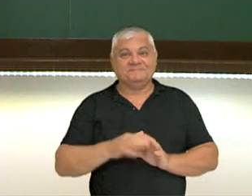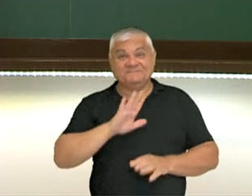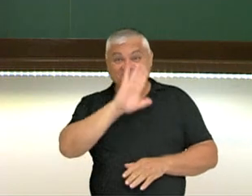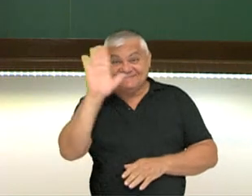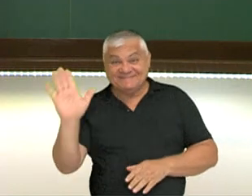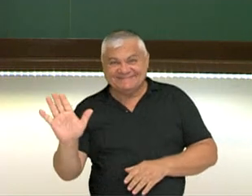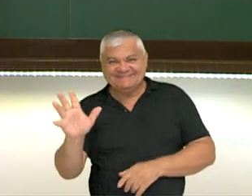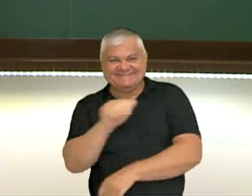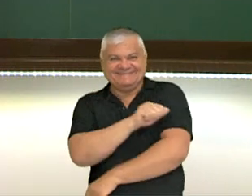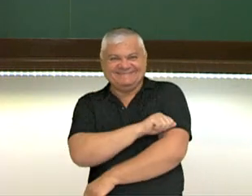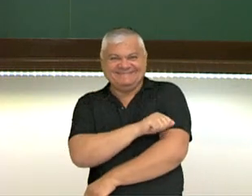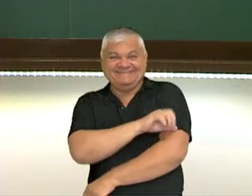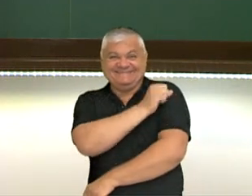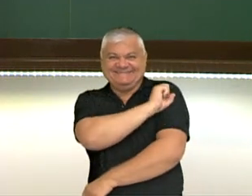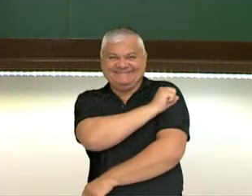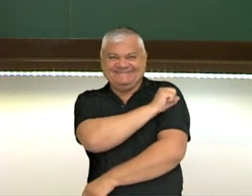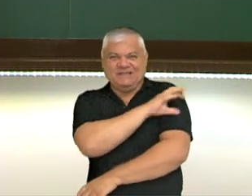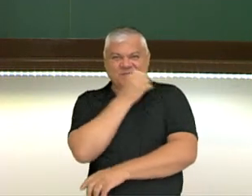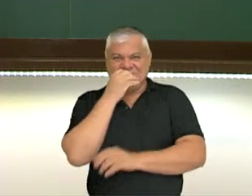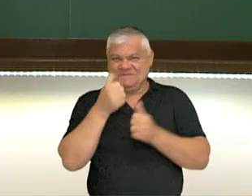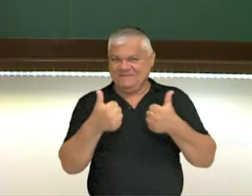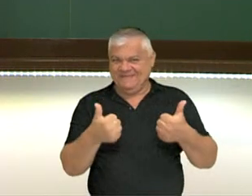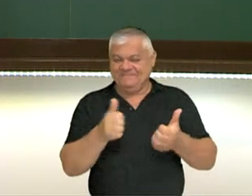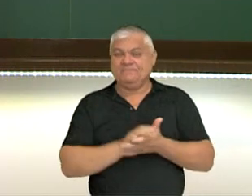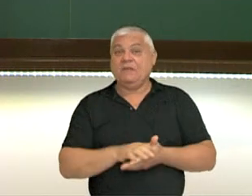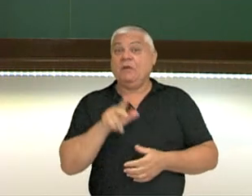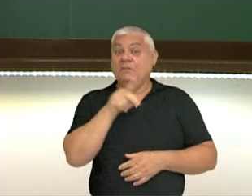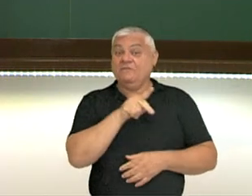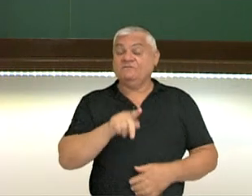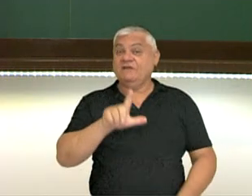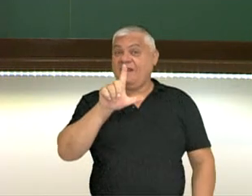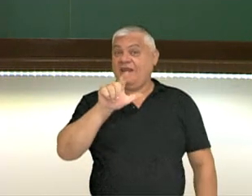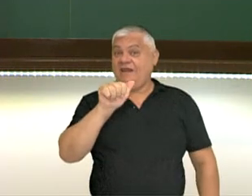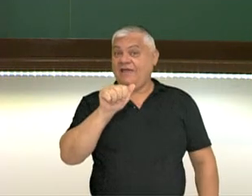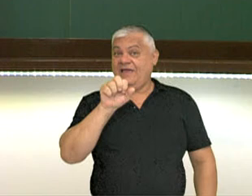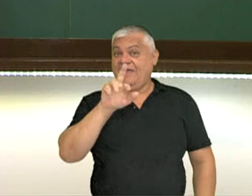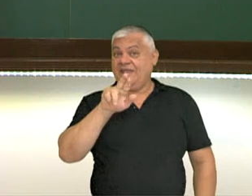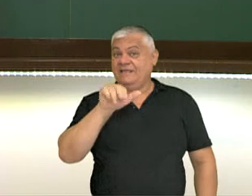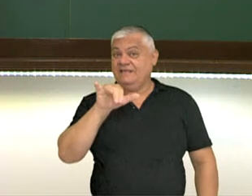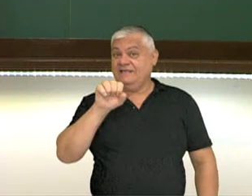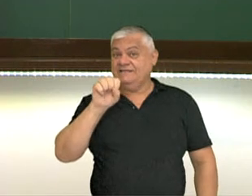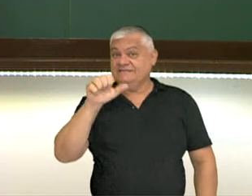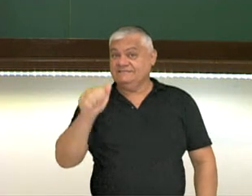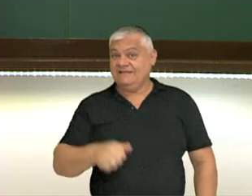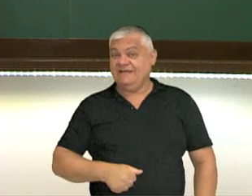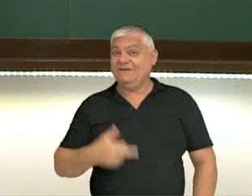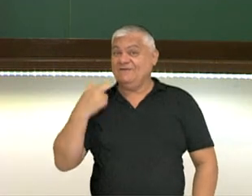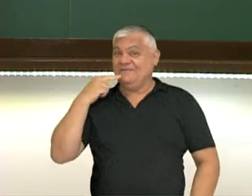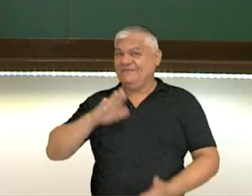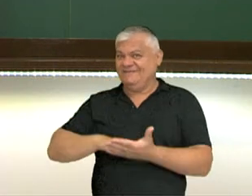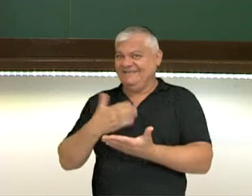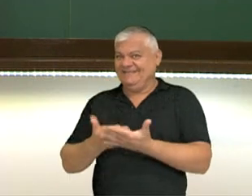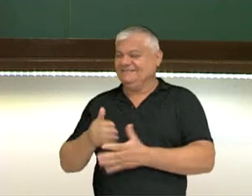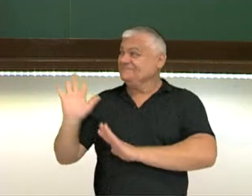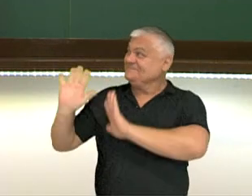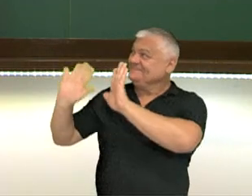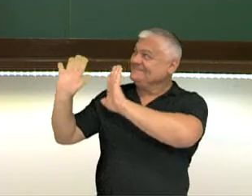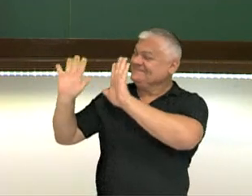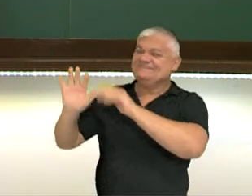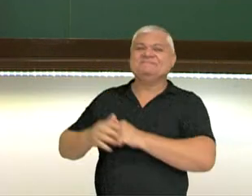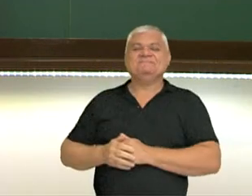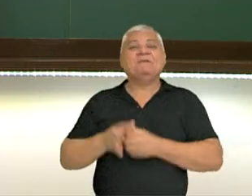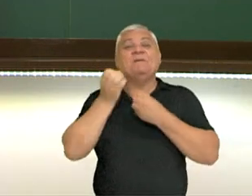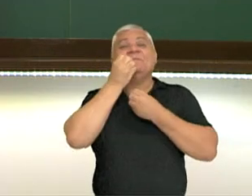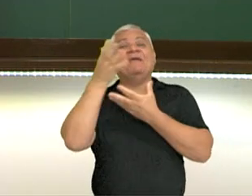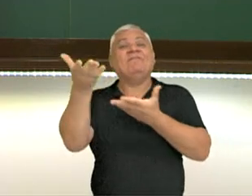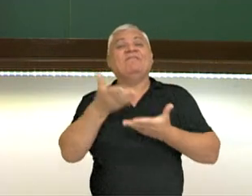Olá, estudantes do oitavo ano, tudo bem? Professora Larissa de Ciências, nosso intérprete Ronaldo, sejam bem-vindos